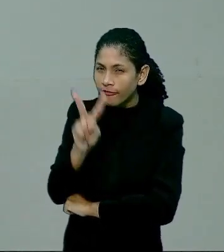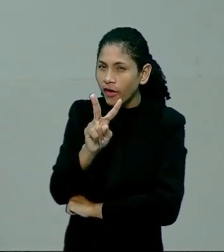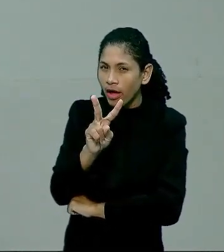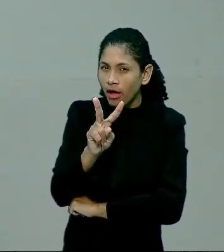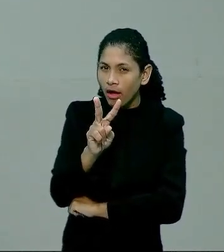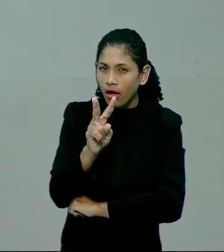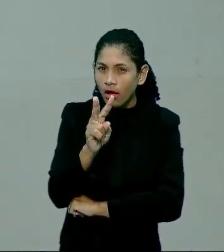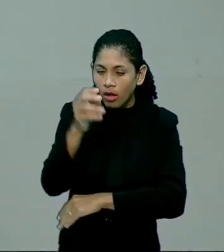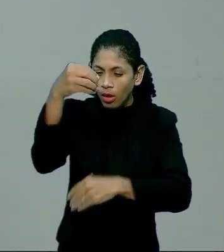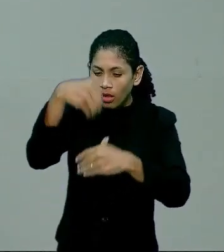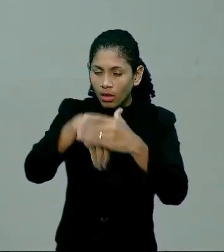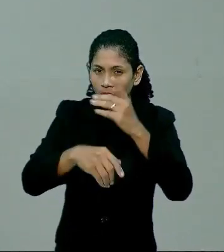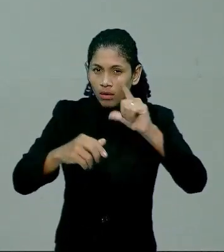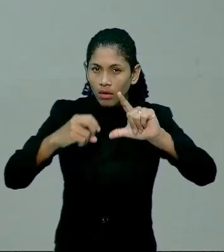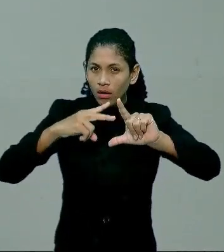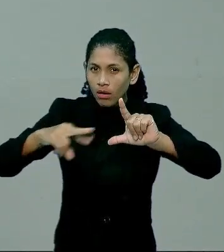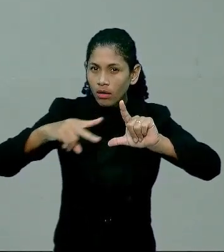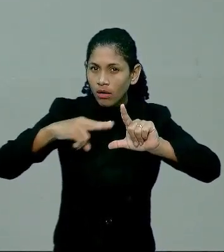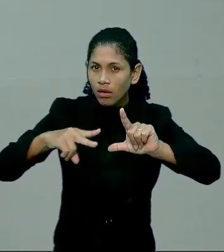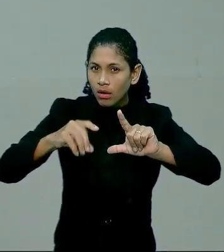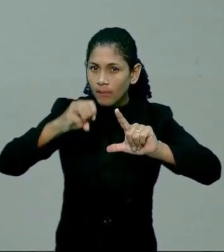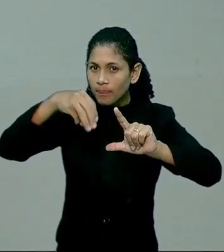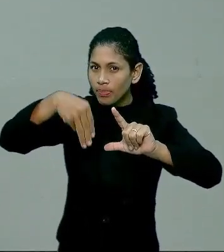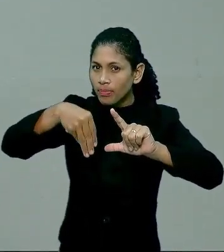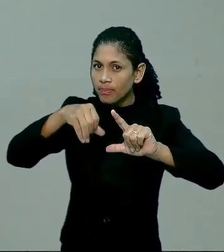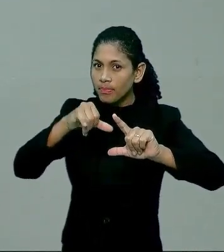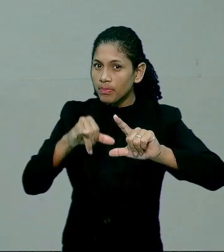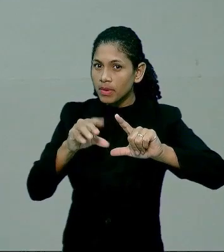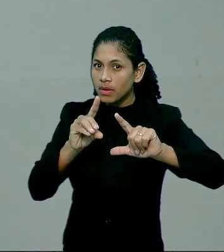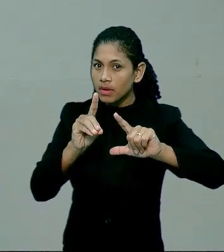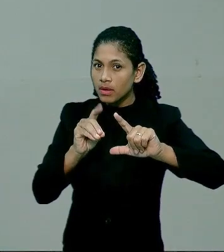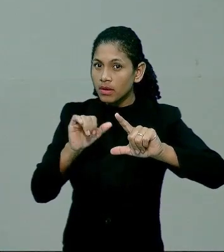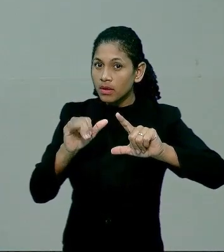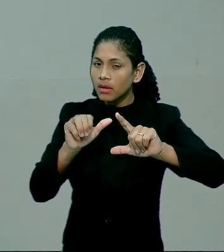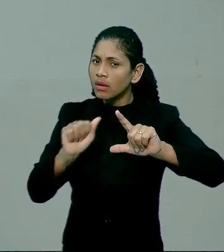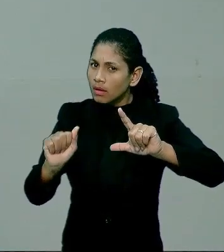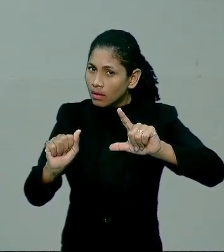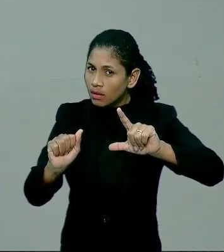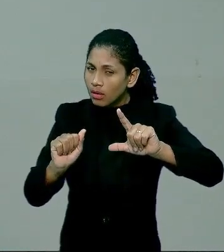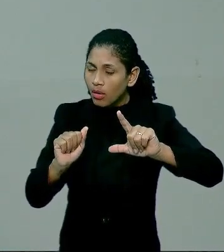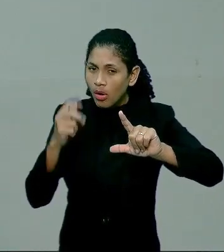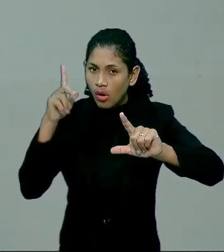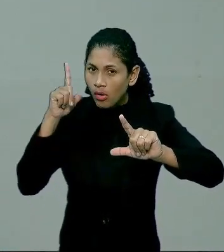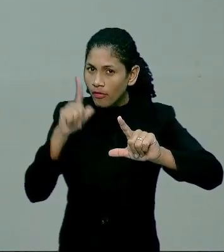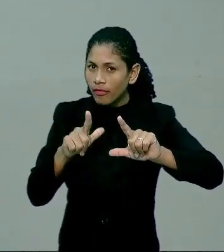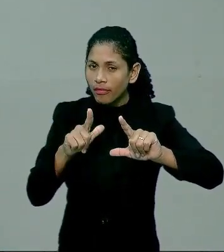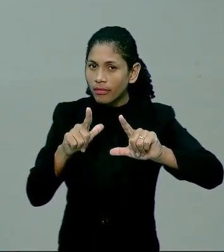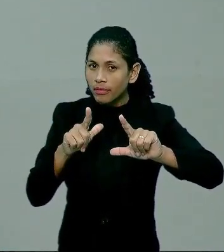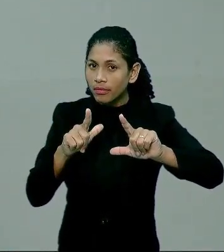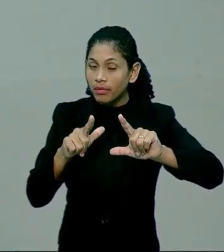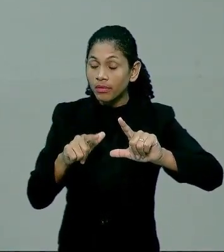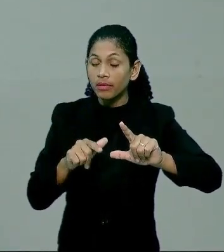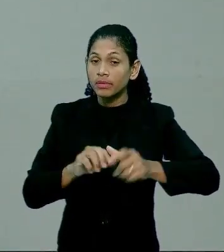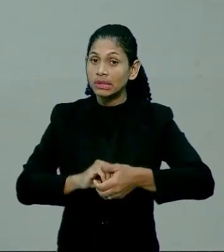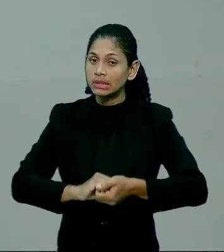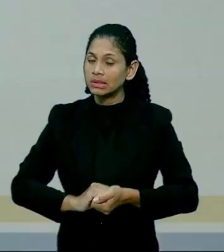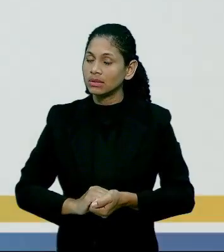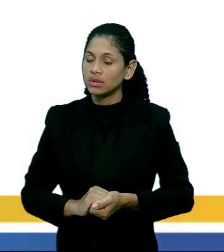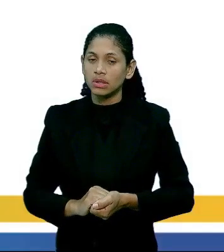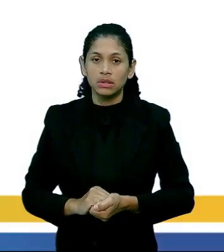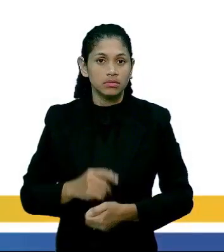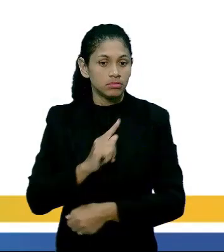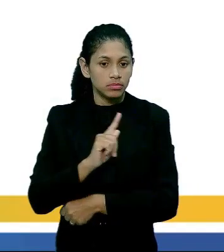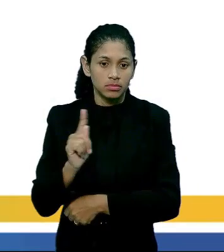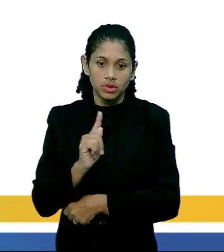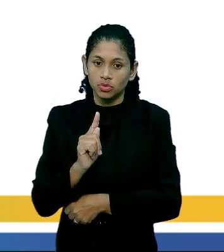rápida de tipo, olha, existem diversos corpos e nem todos os corpos são divulgados e exibidos na mesma proporção.